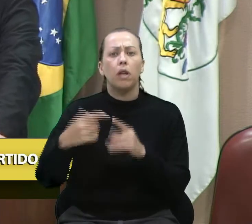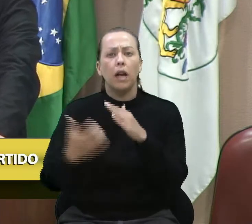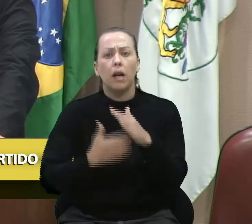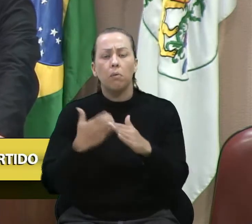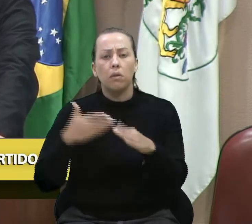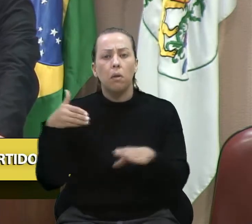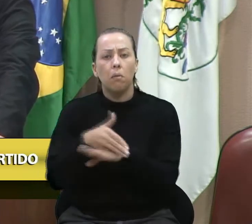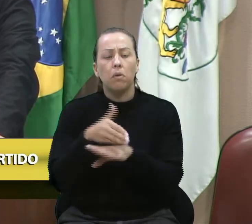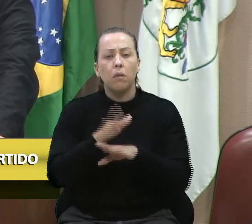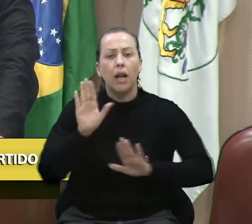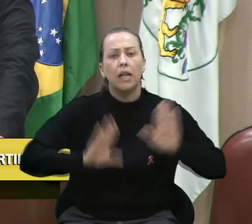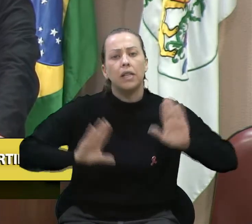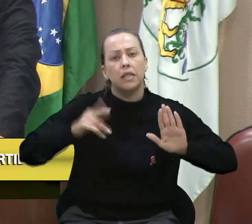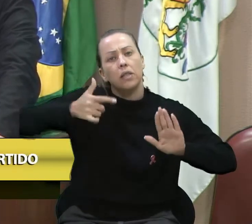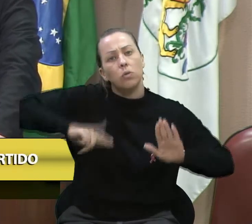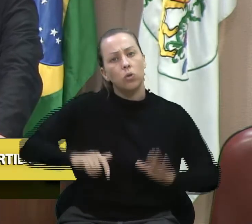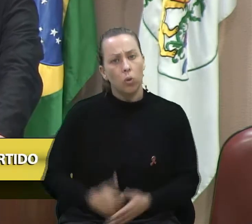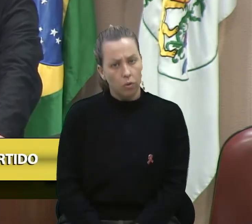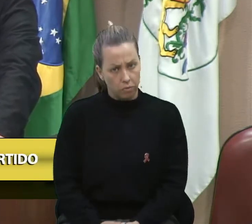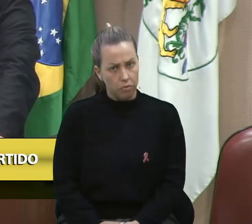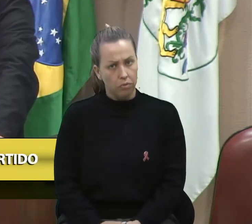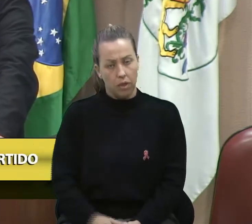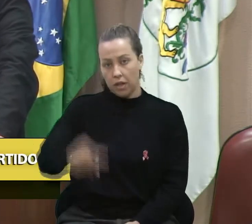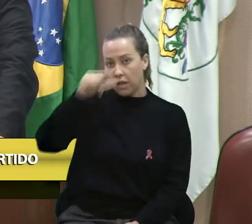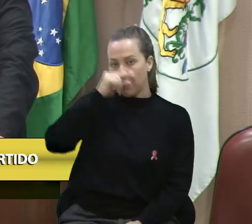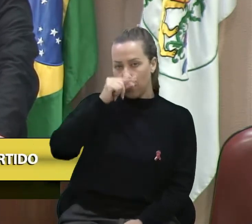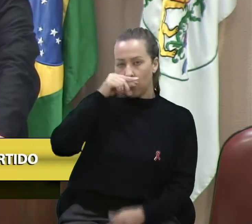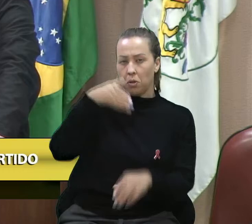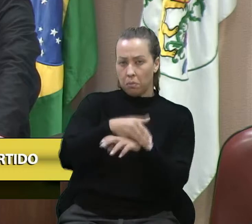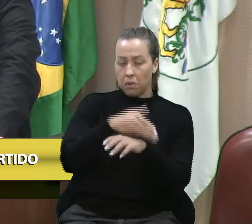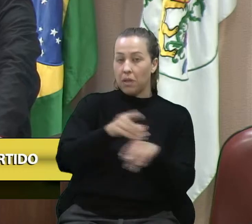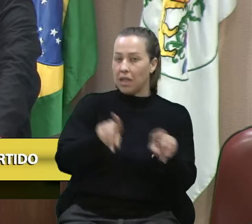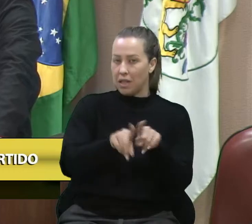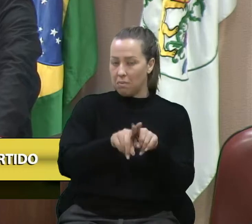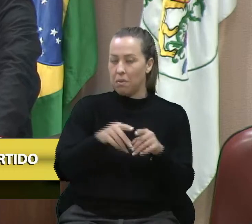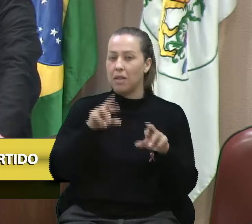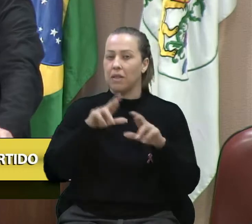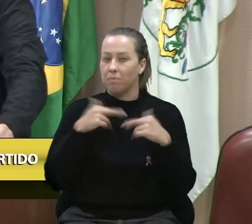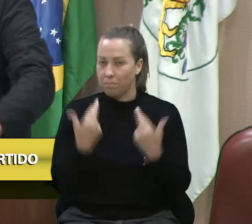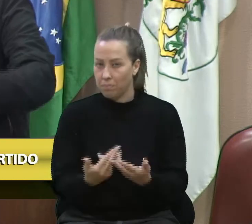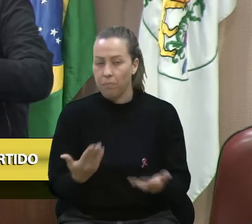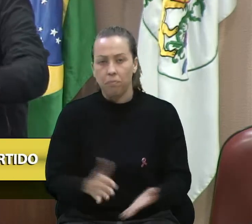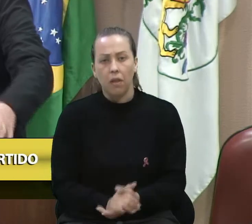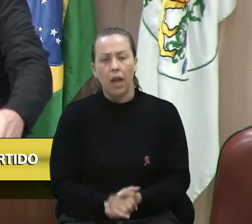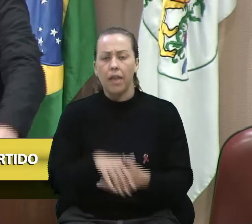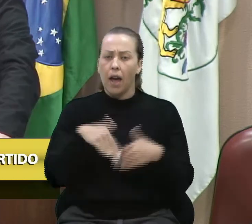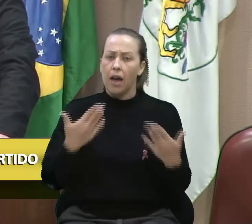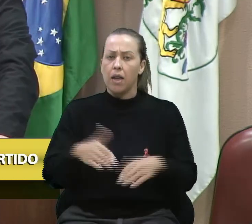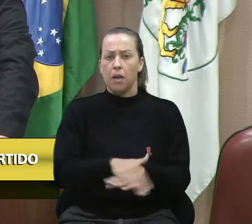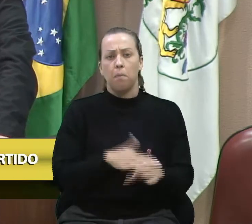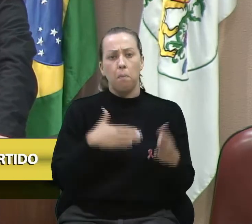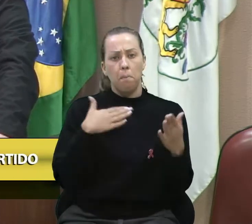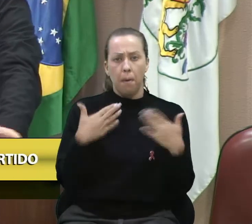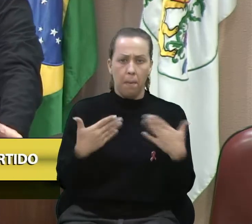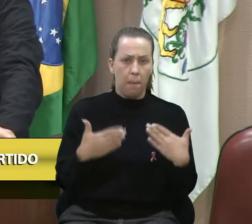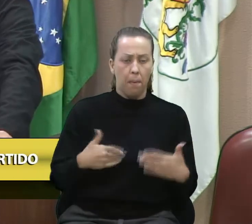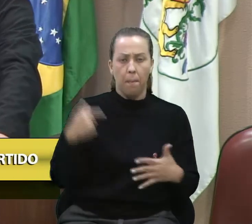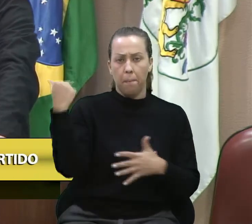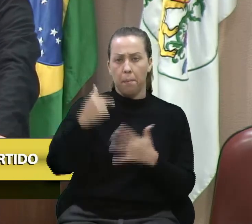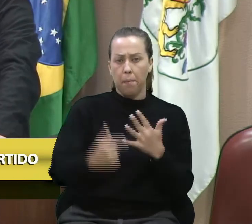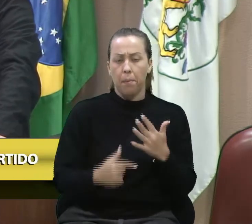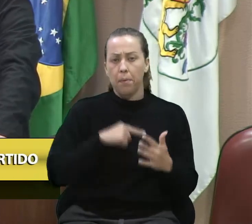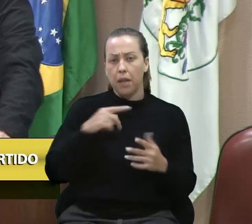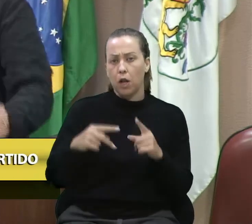acabou participando da licitação? O vereador Fantinel também estava na reunião, desculpa, vereador. E aí a gente começou a conversar, e existem